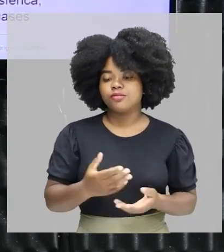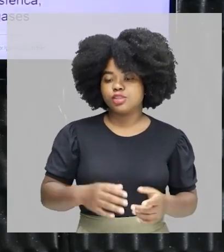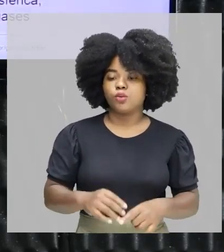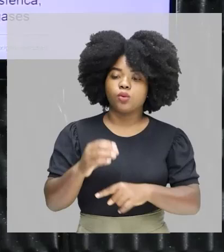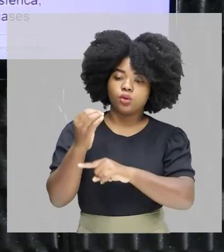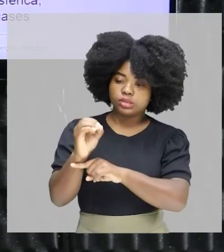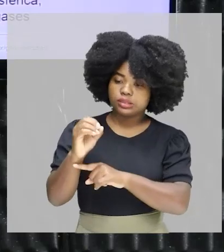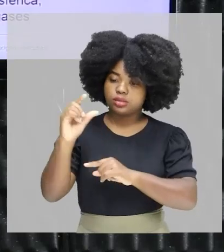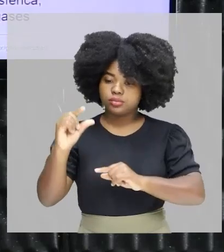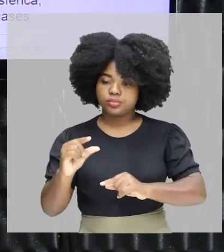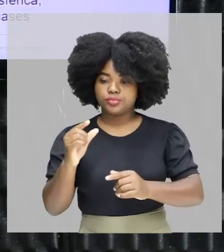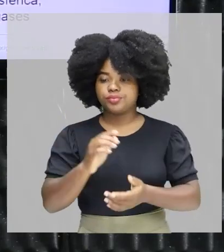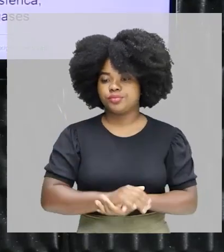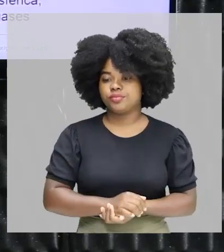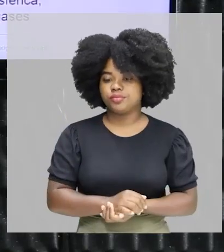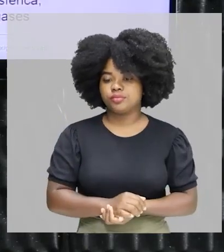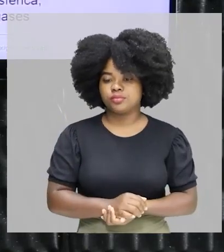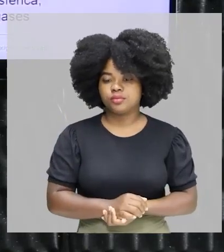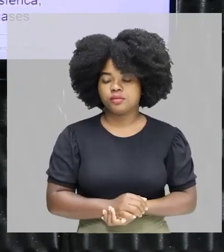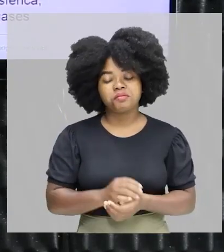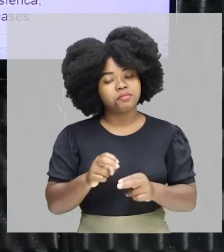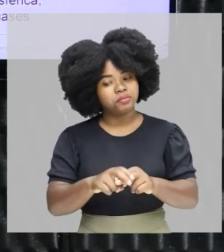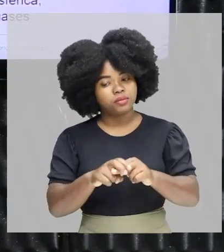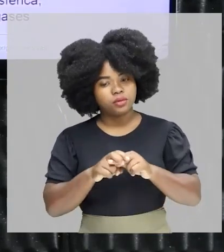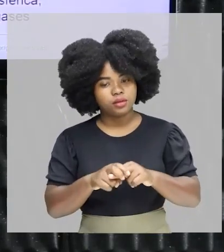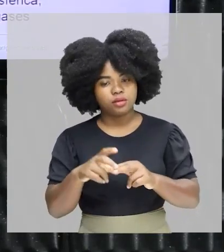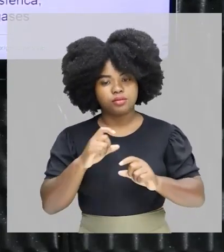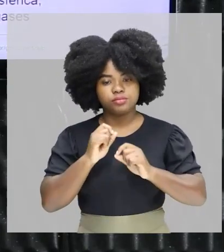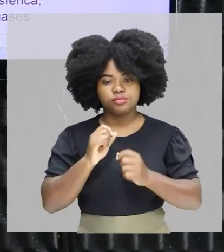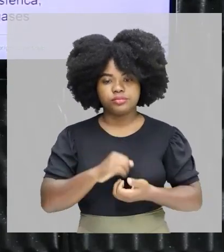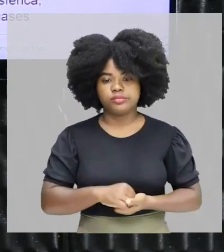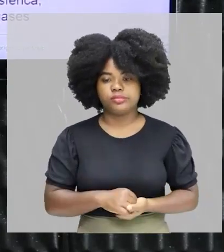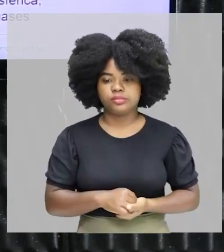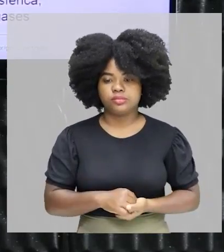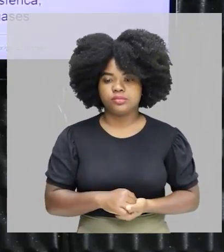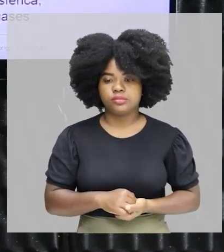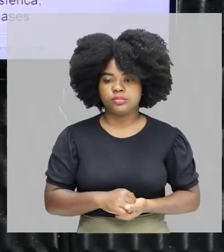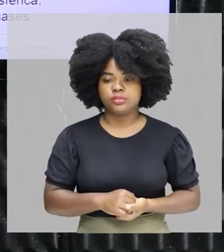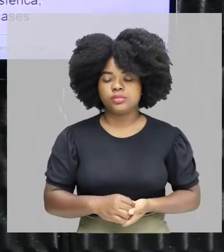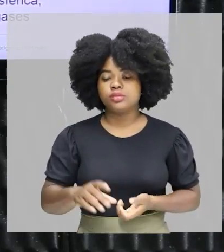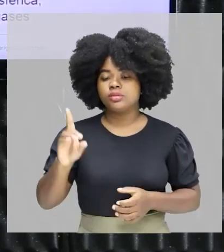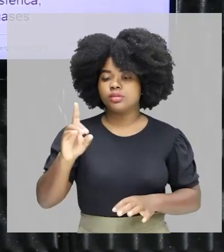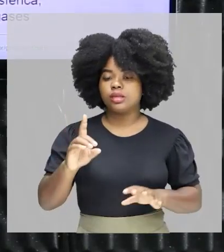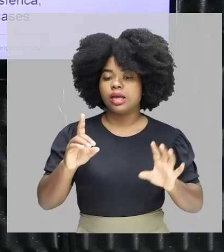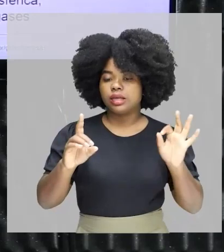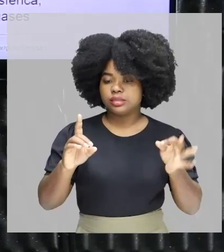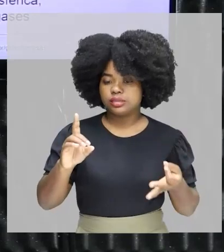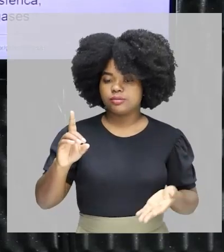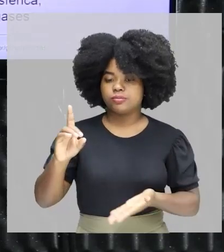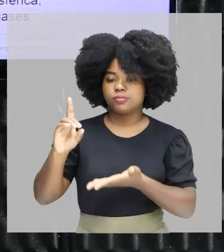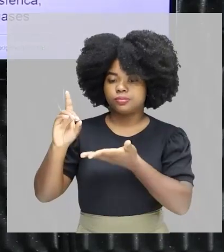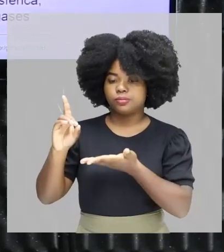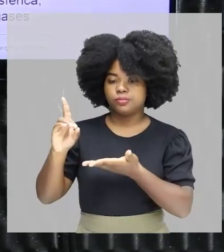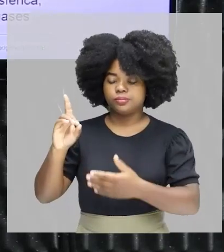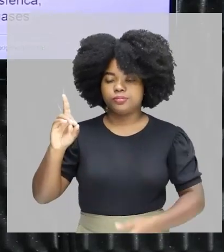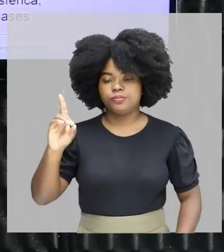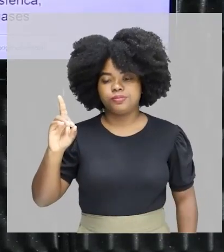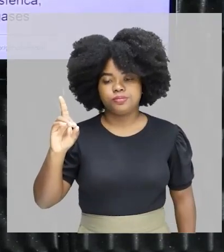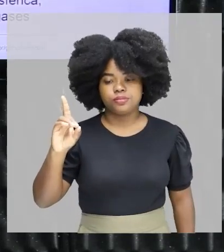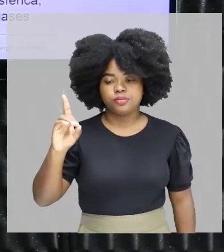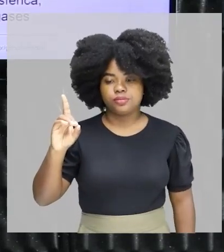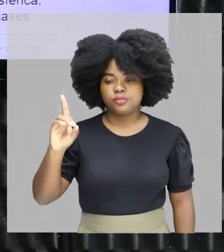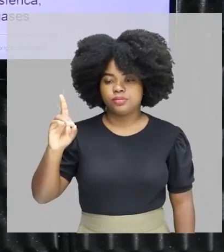oxigênio menor. E, dessa forma, a nossa alternativa correta, turminha, a letra